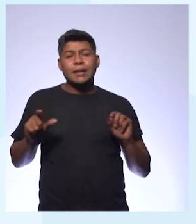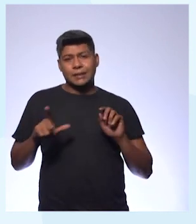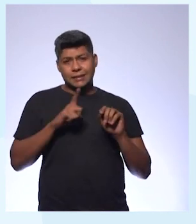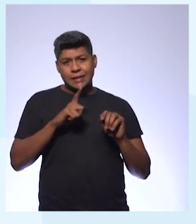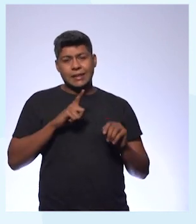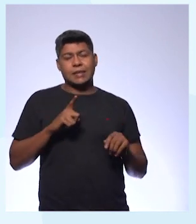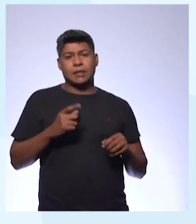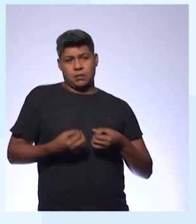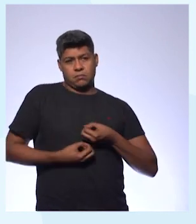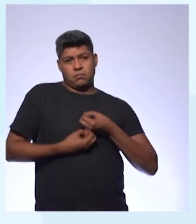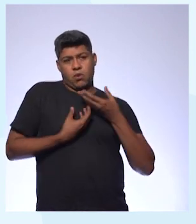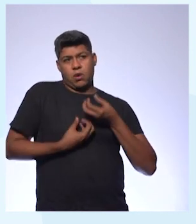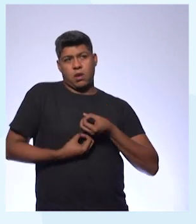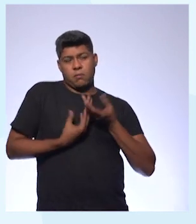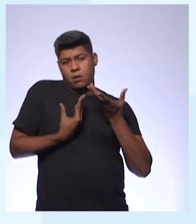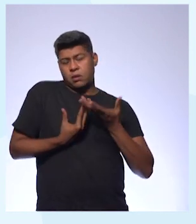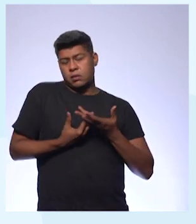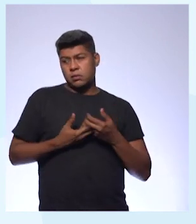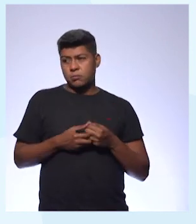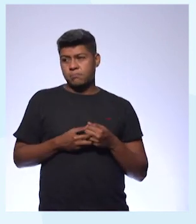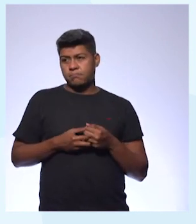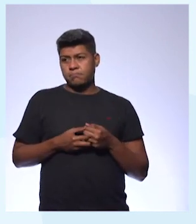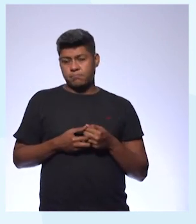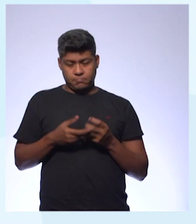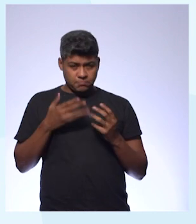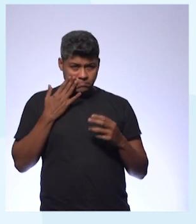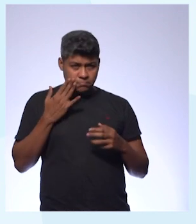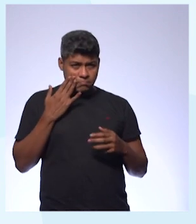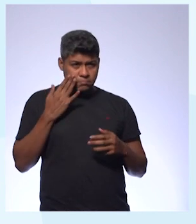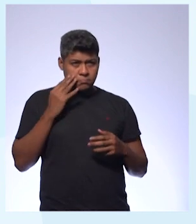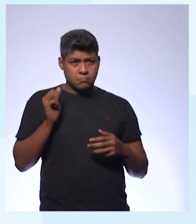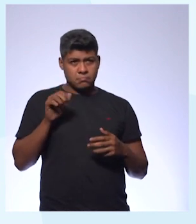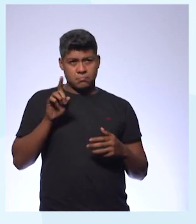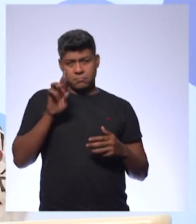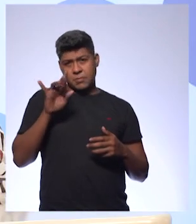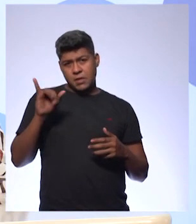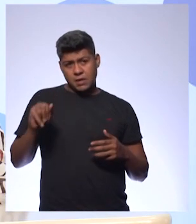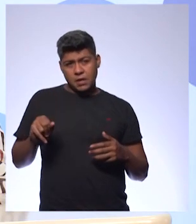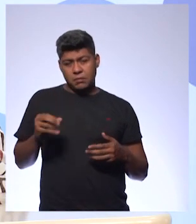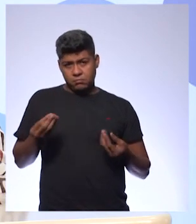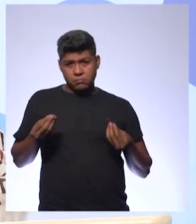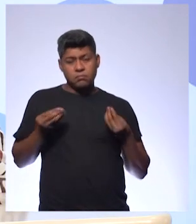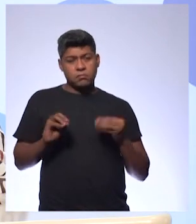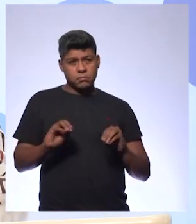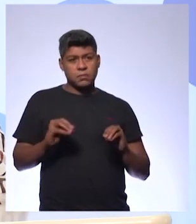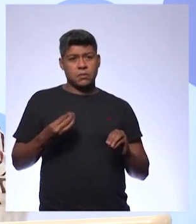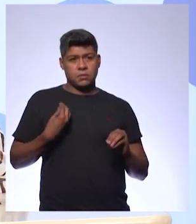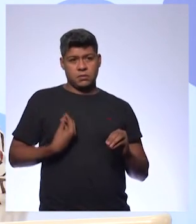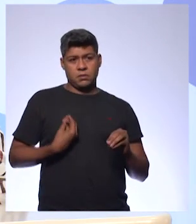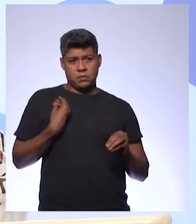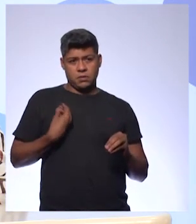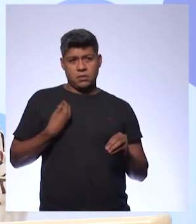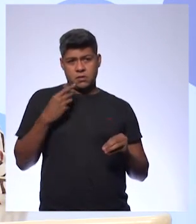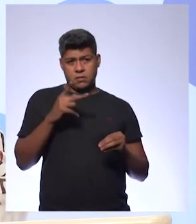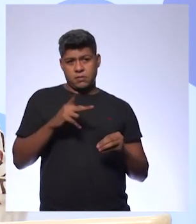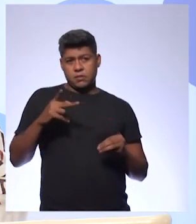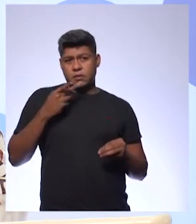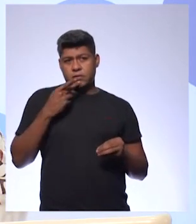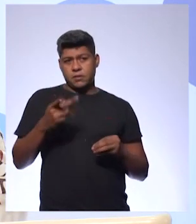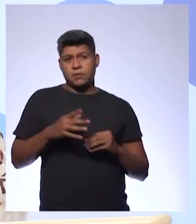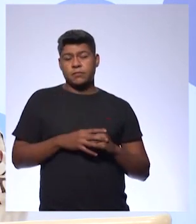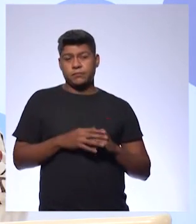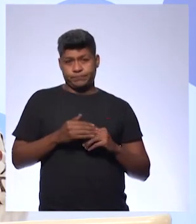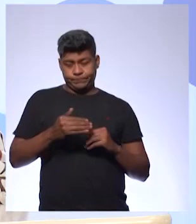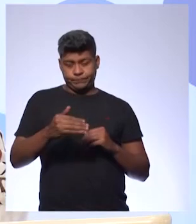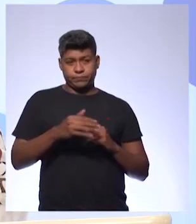tipo de poema? Hein? Alguém aí, Andréia, já... A Pro colocou. Vou Uma deixar professora? vou deixar o da Pro para